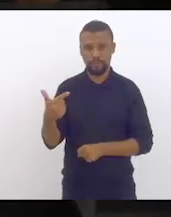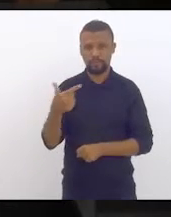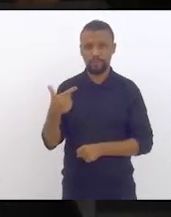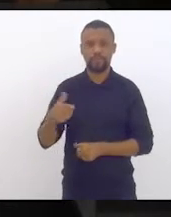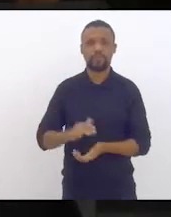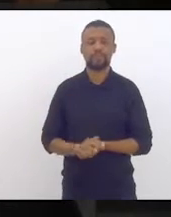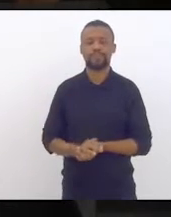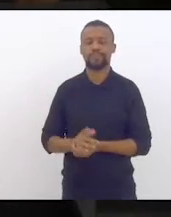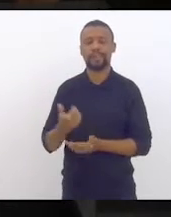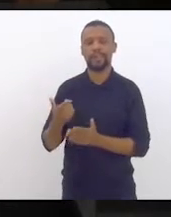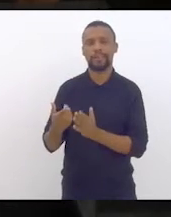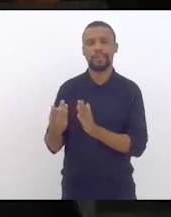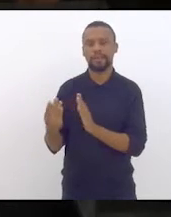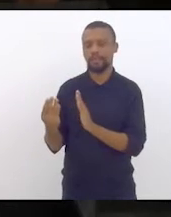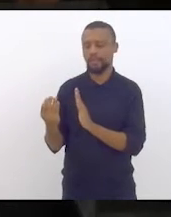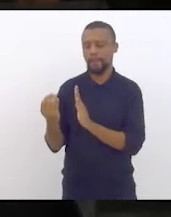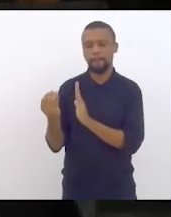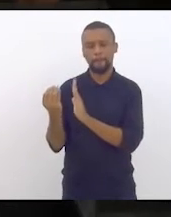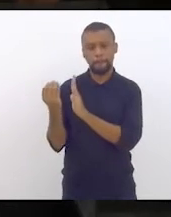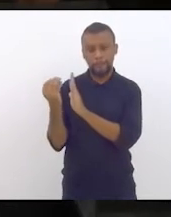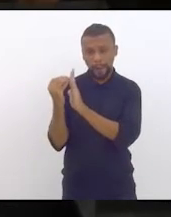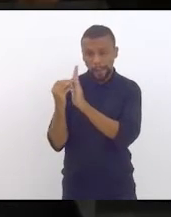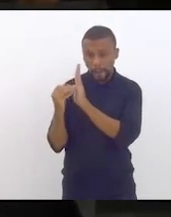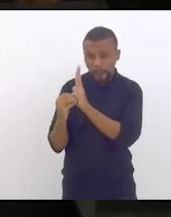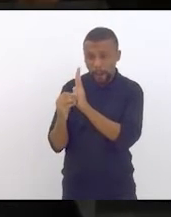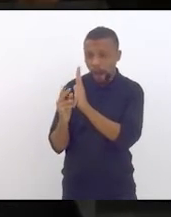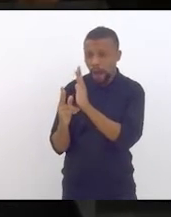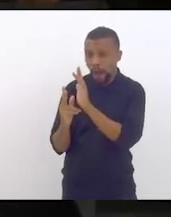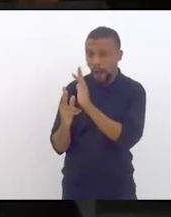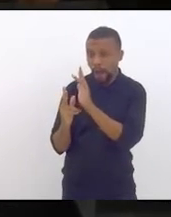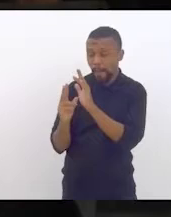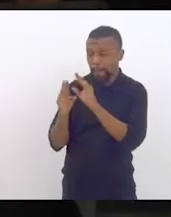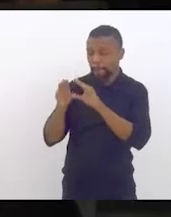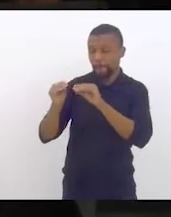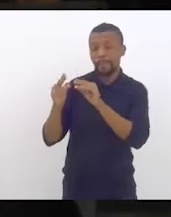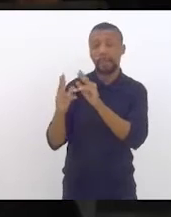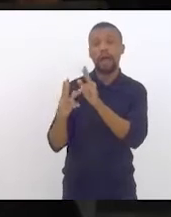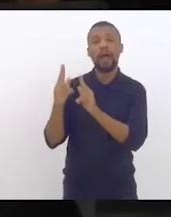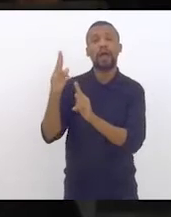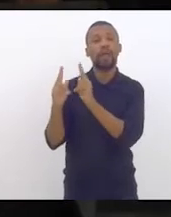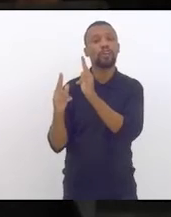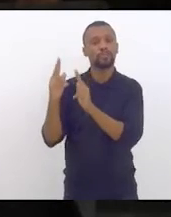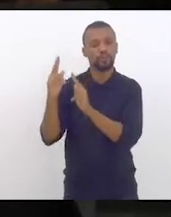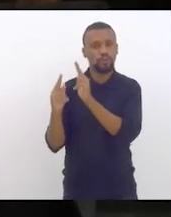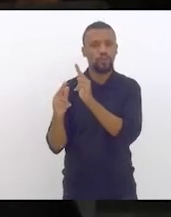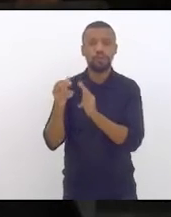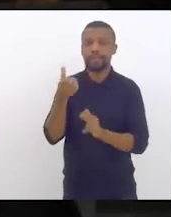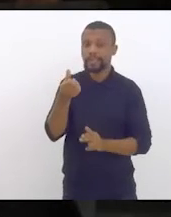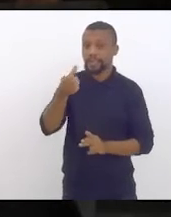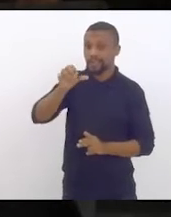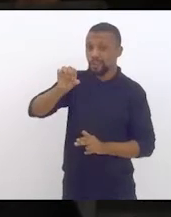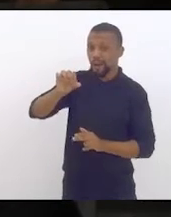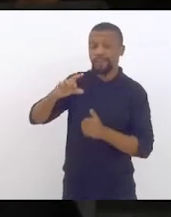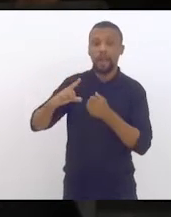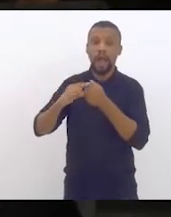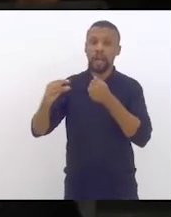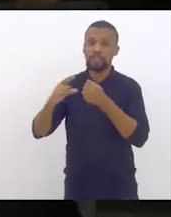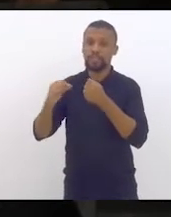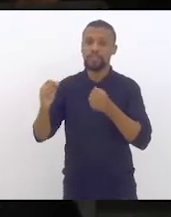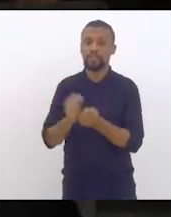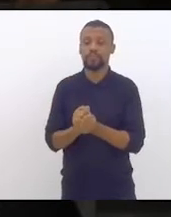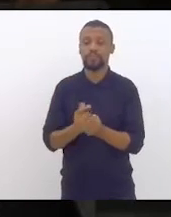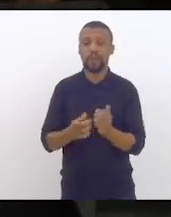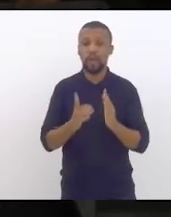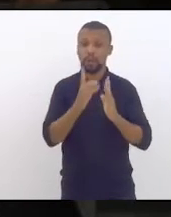editor 69 artigos o que revogou o decreto anterior que era de